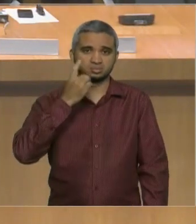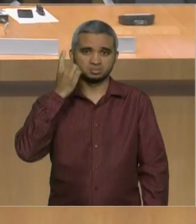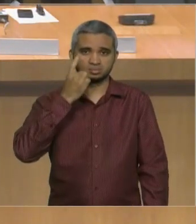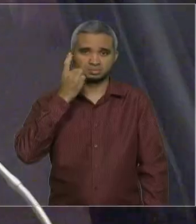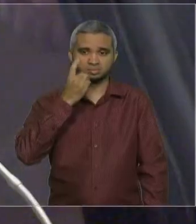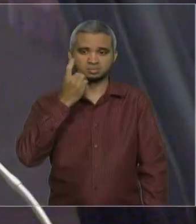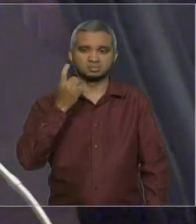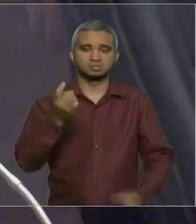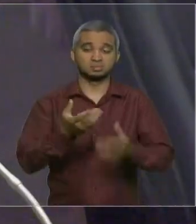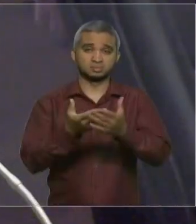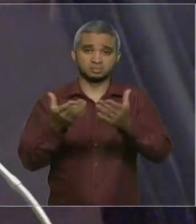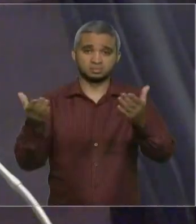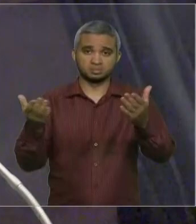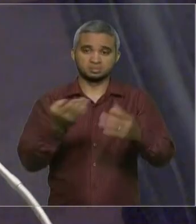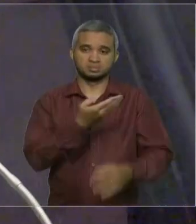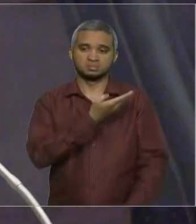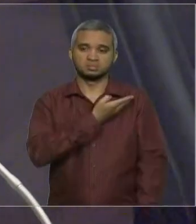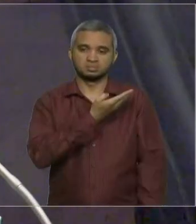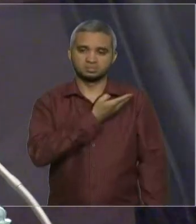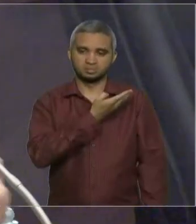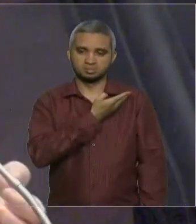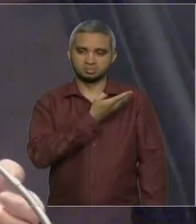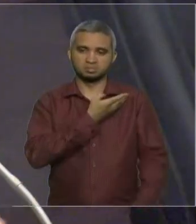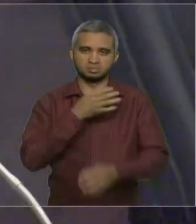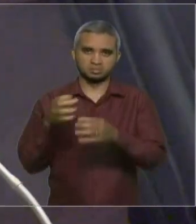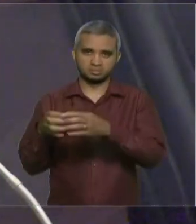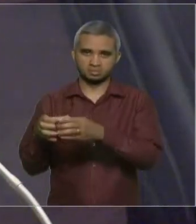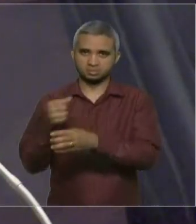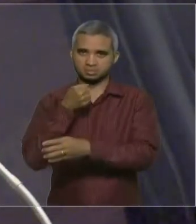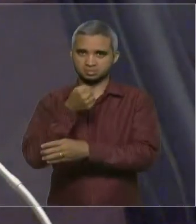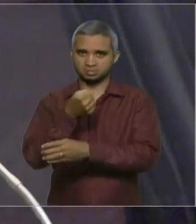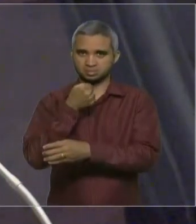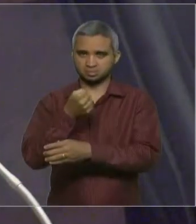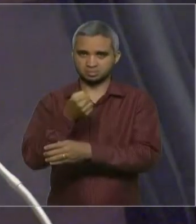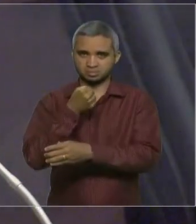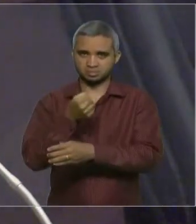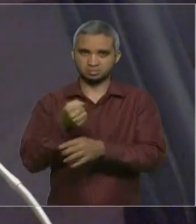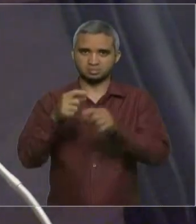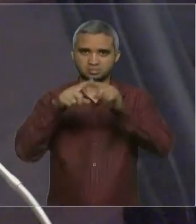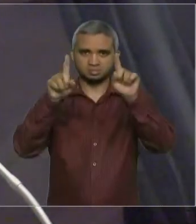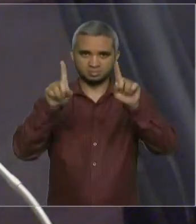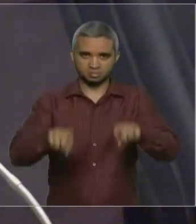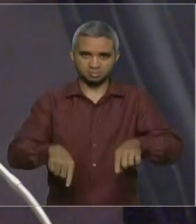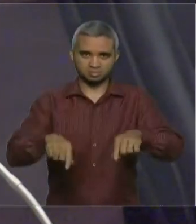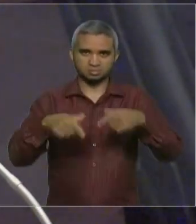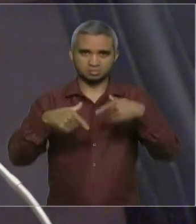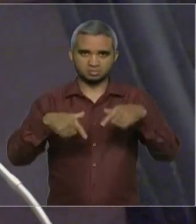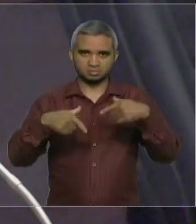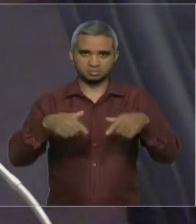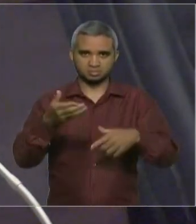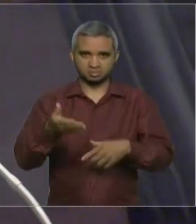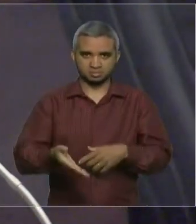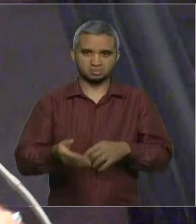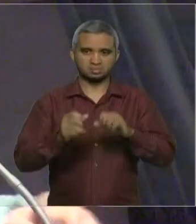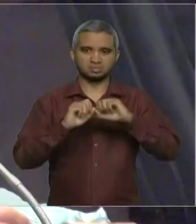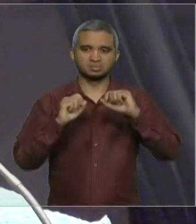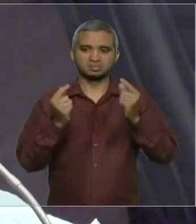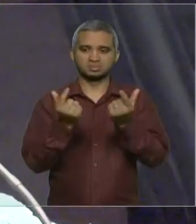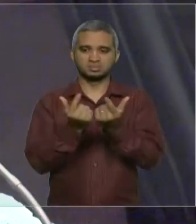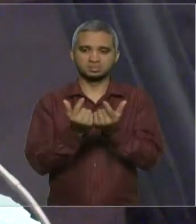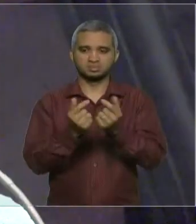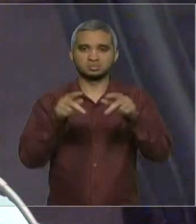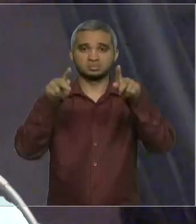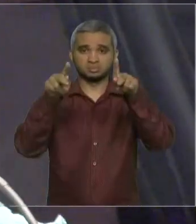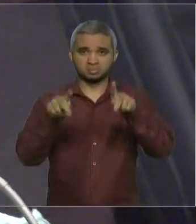amigos da imprensa, funcionários desta casa, povo do Maranhão, meu